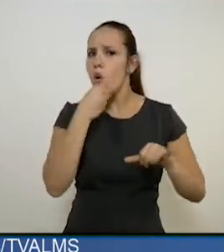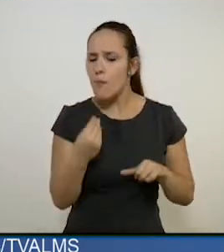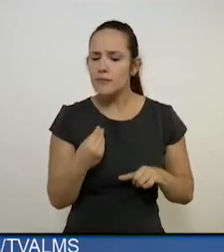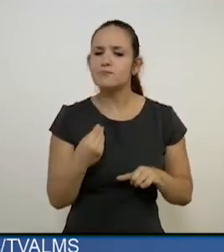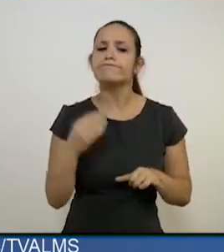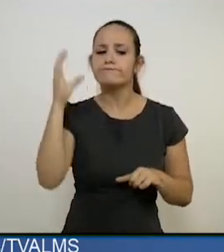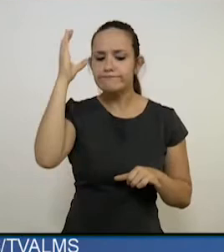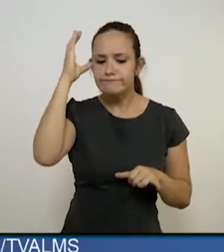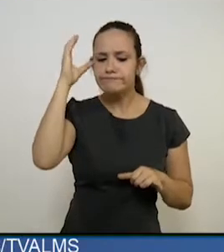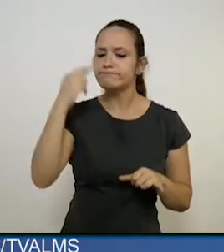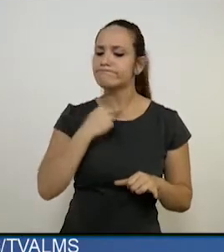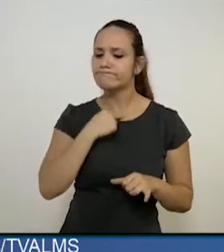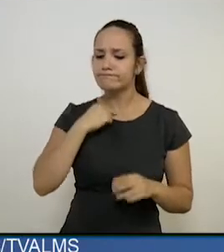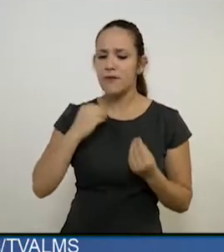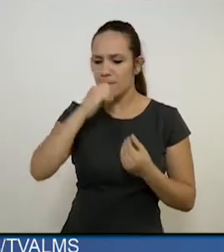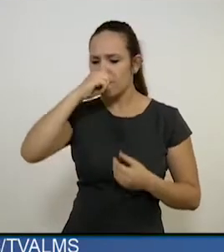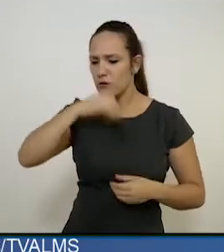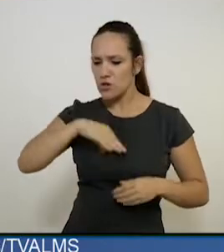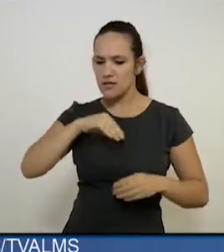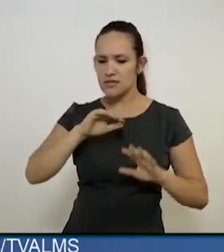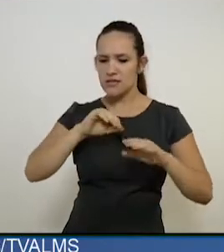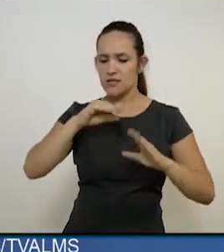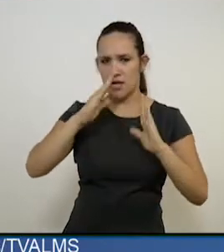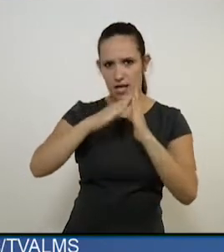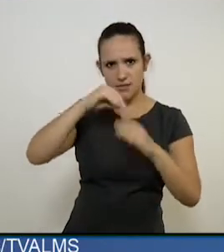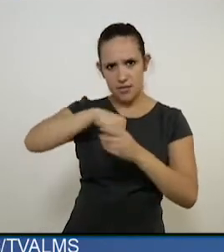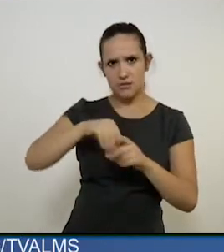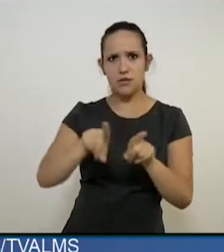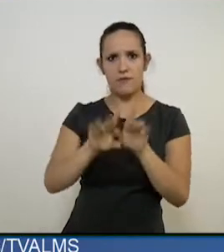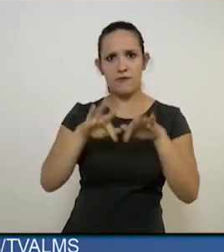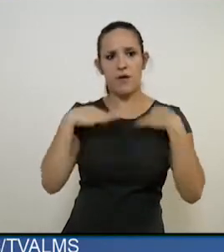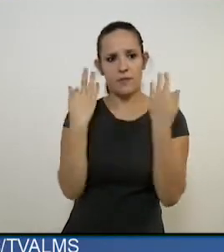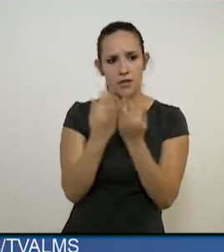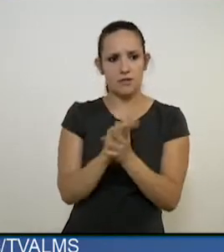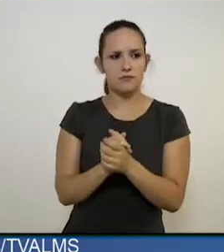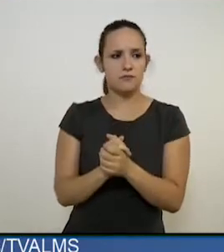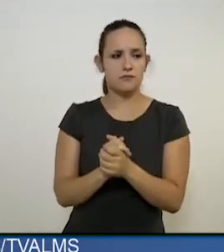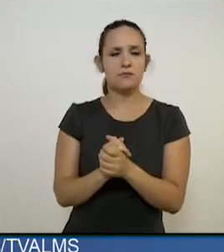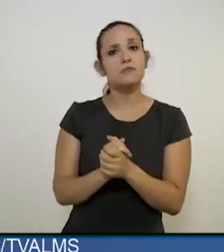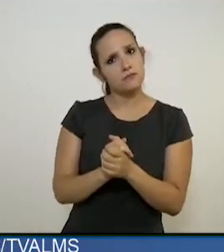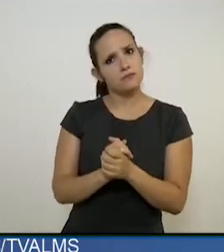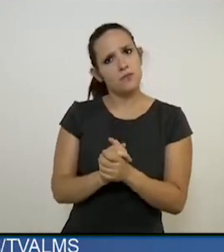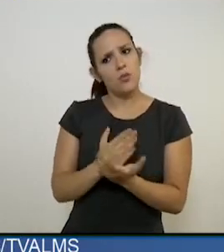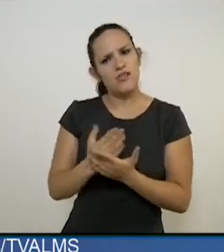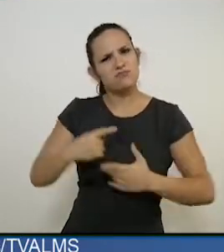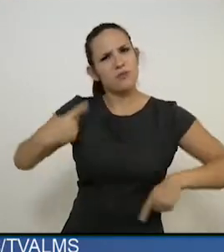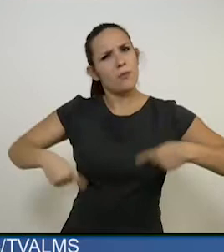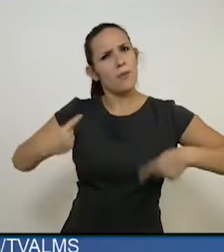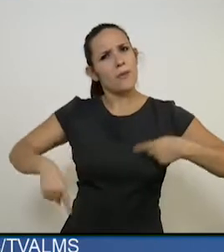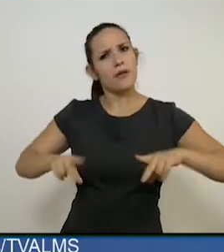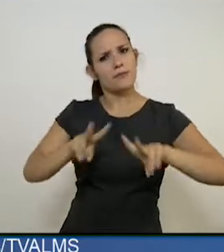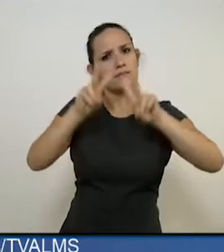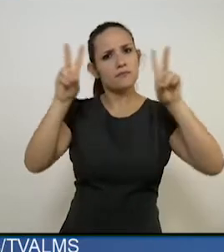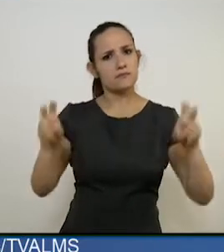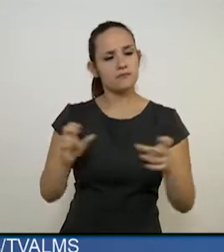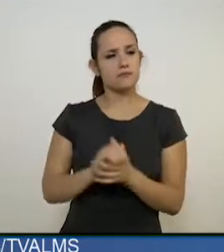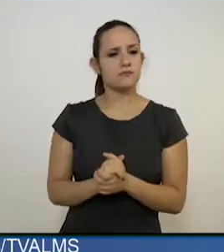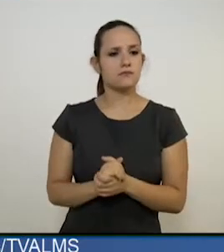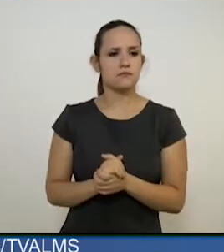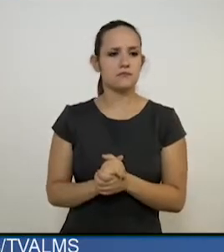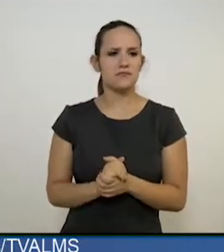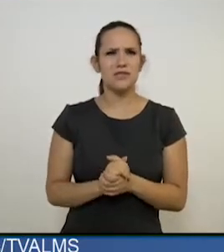contra a violência doméstica e familiar. Provocar na sociedade a discussão do tema e, assim,